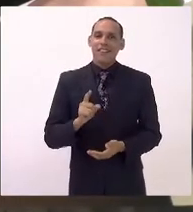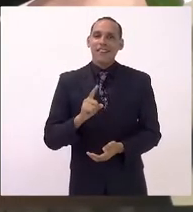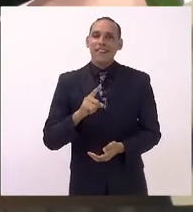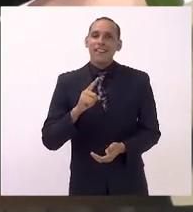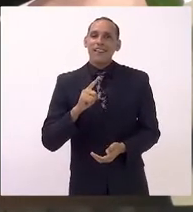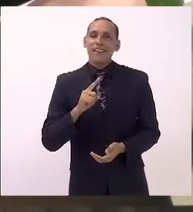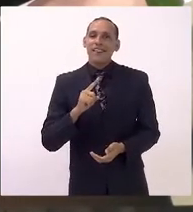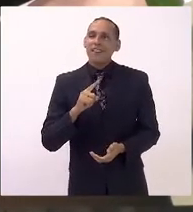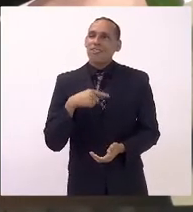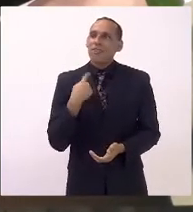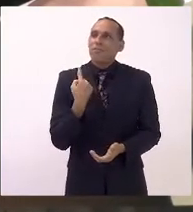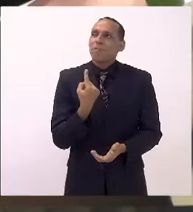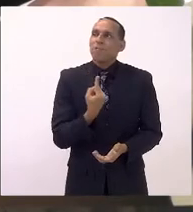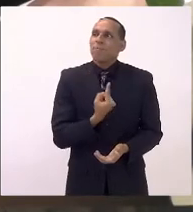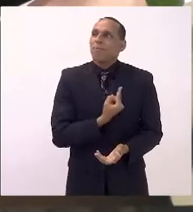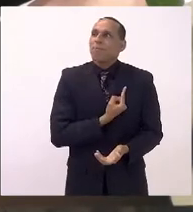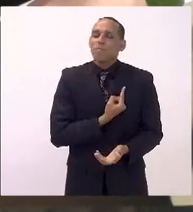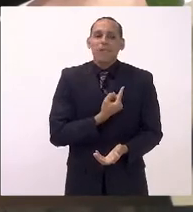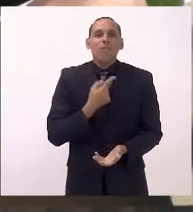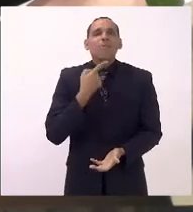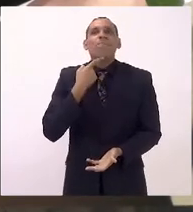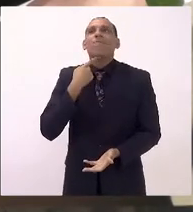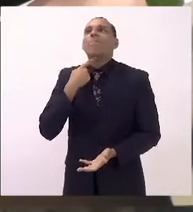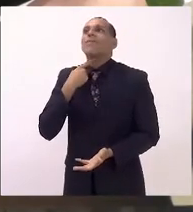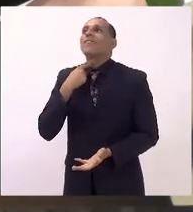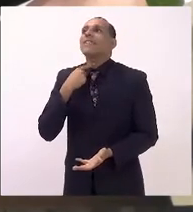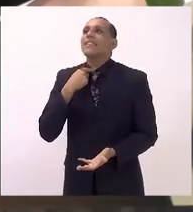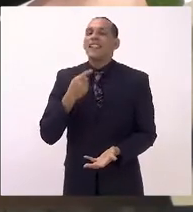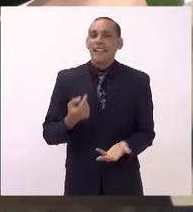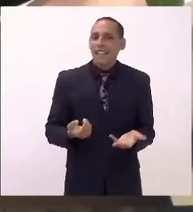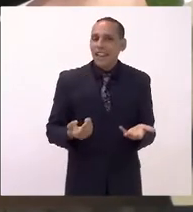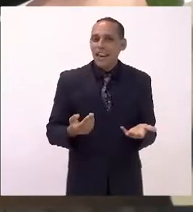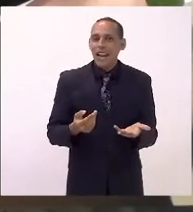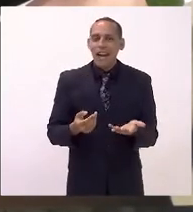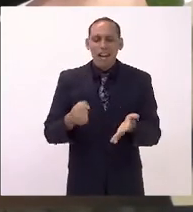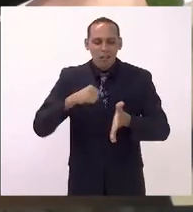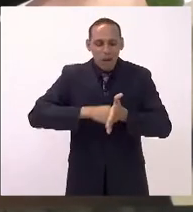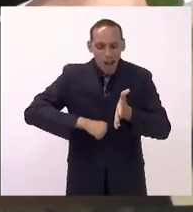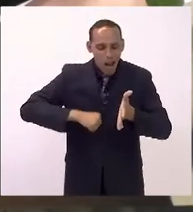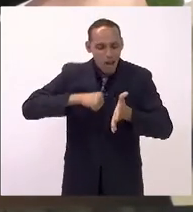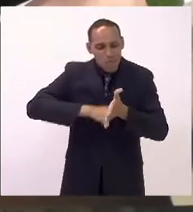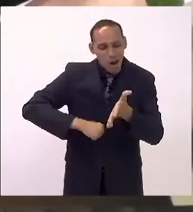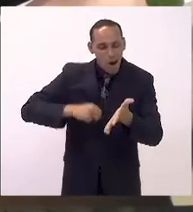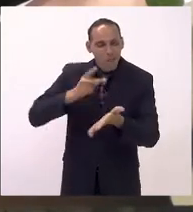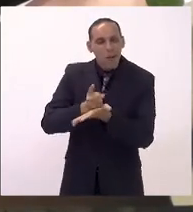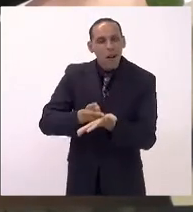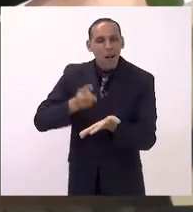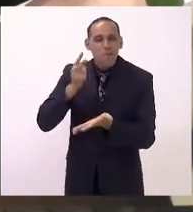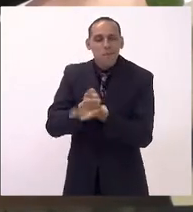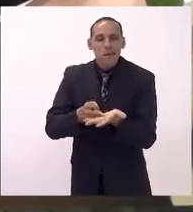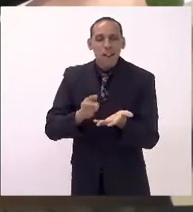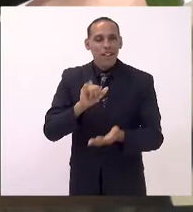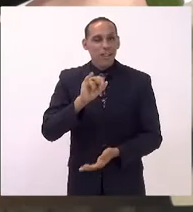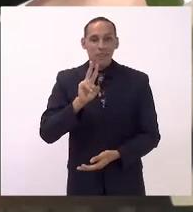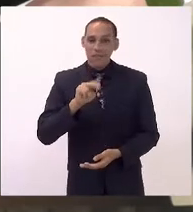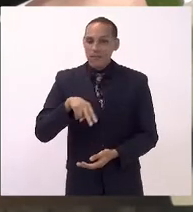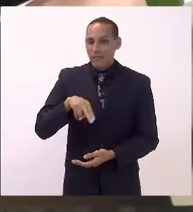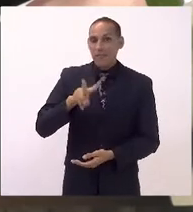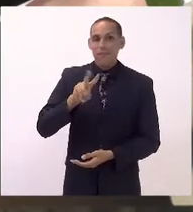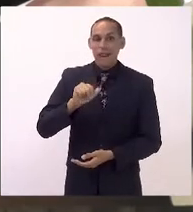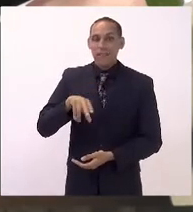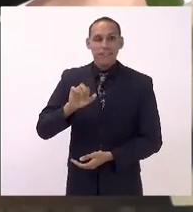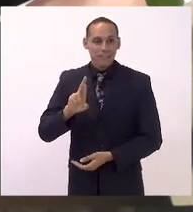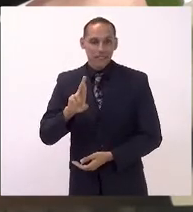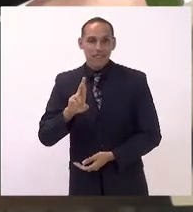traz essa vontade de continuar lutando, brigando. Ivani representa